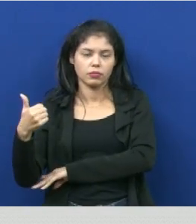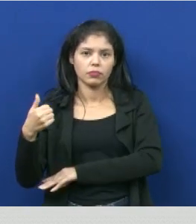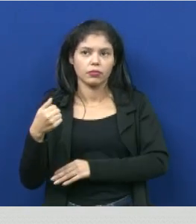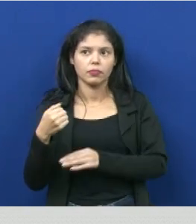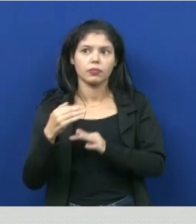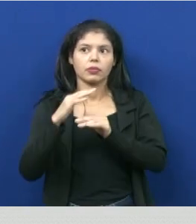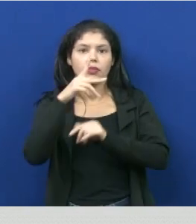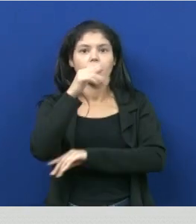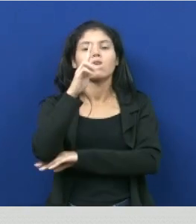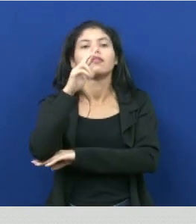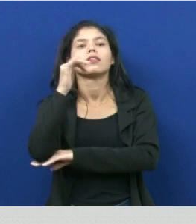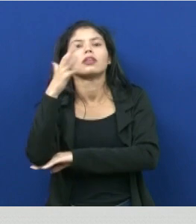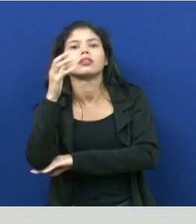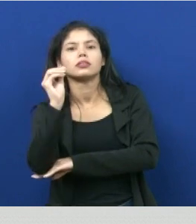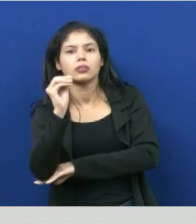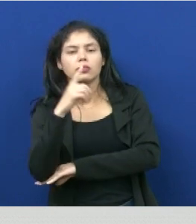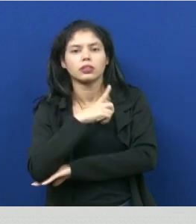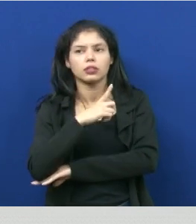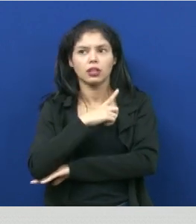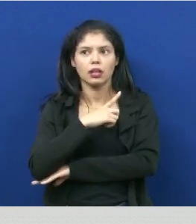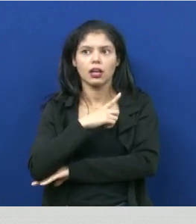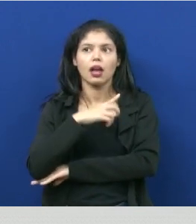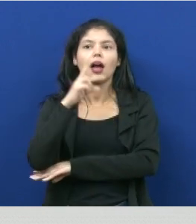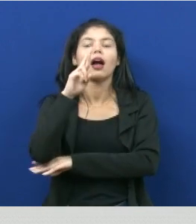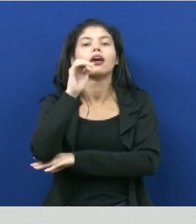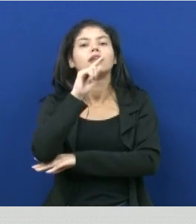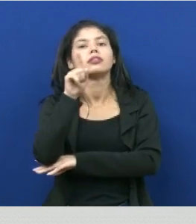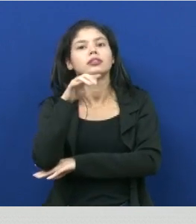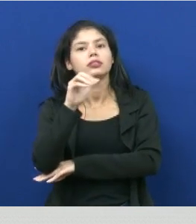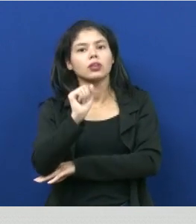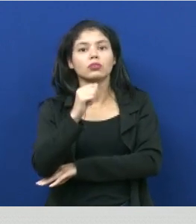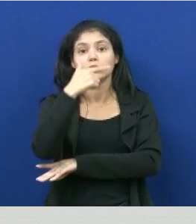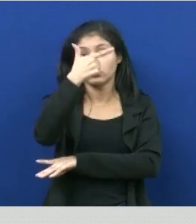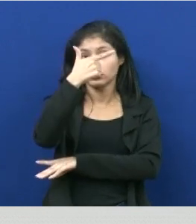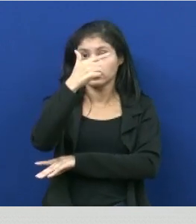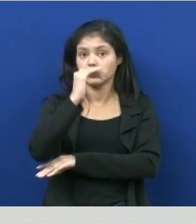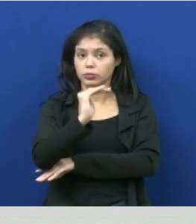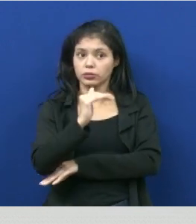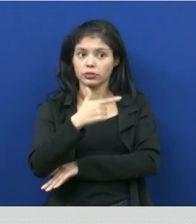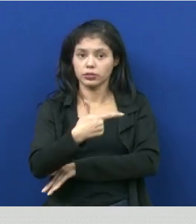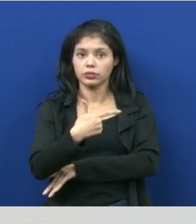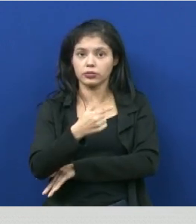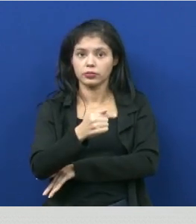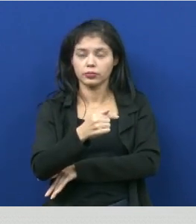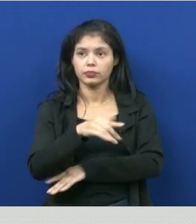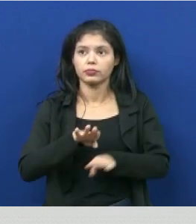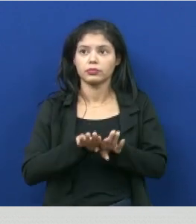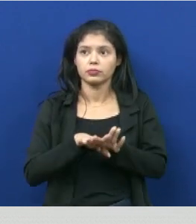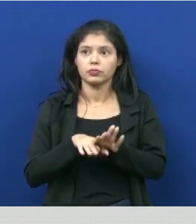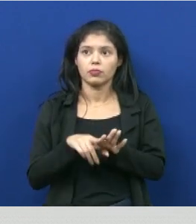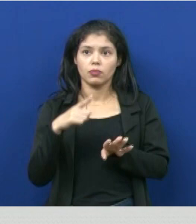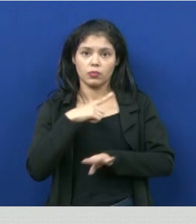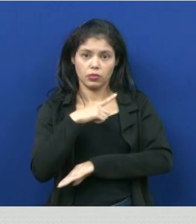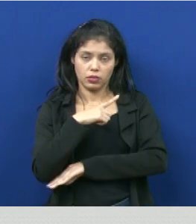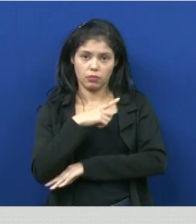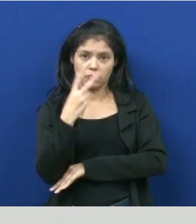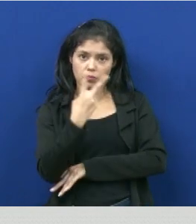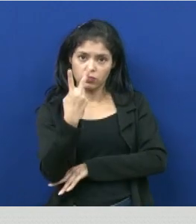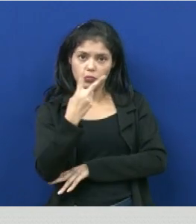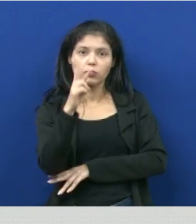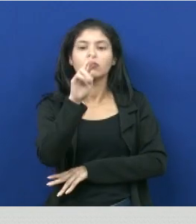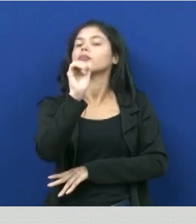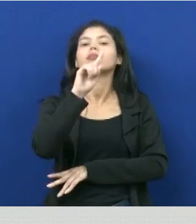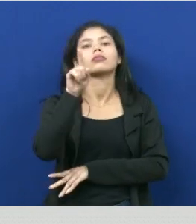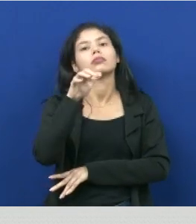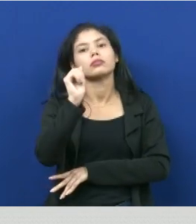fração proporcional à razão 2 sobre 7. Então, nós temos aqui duas razões que